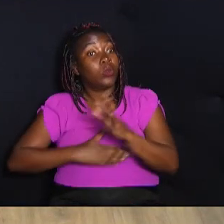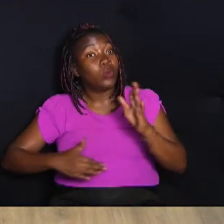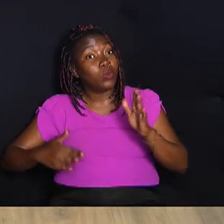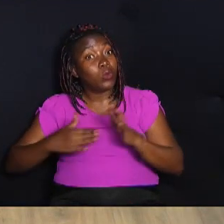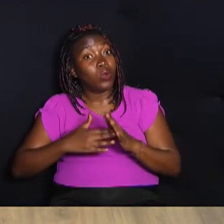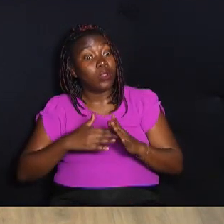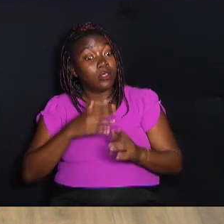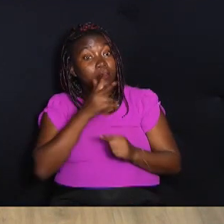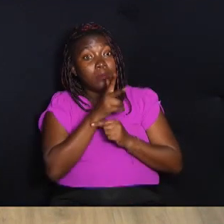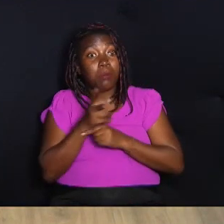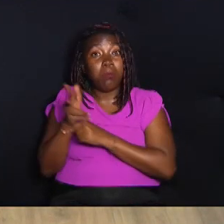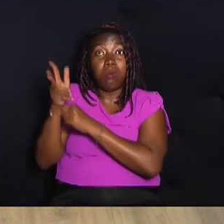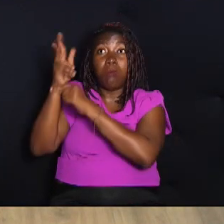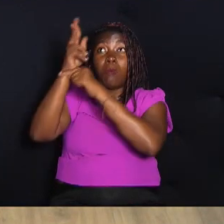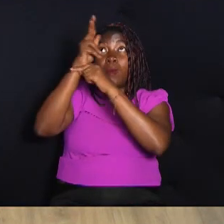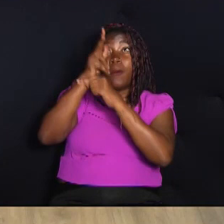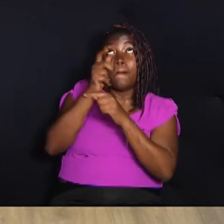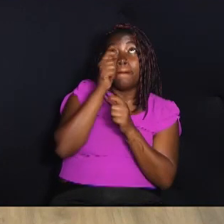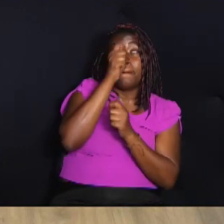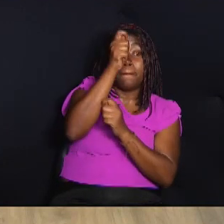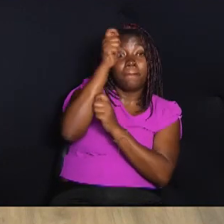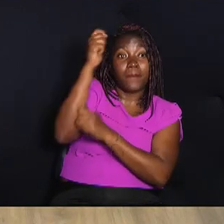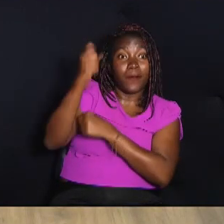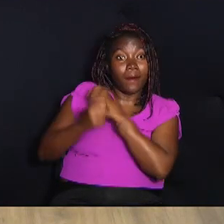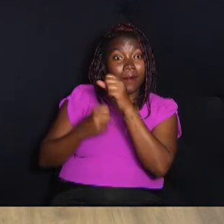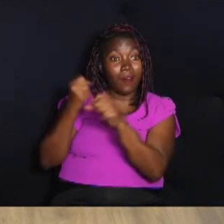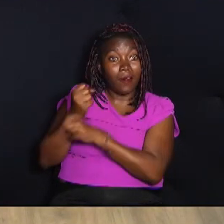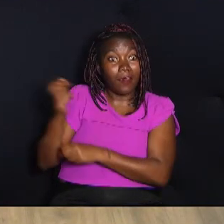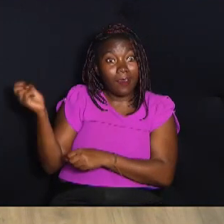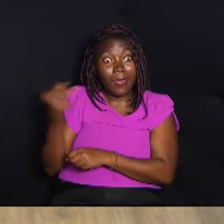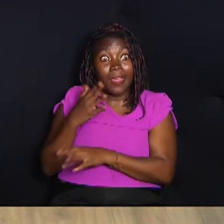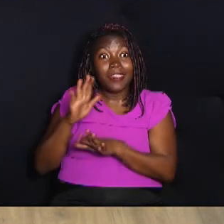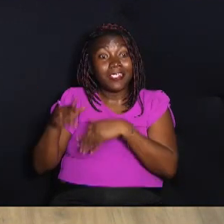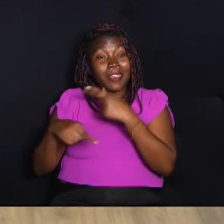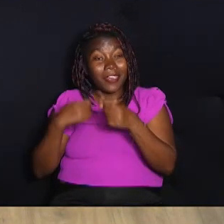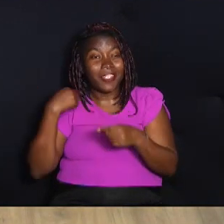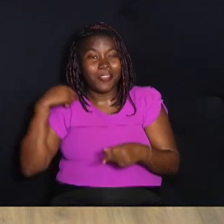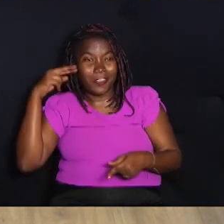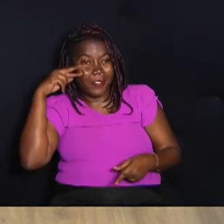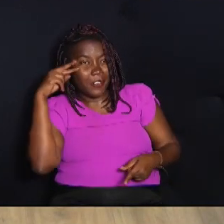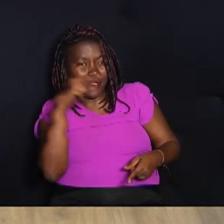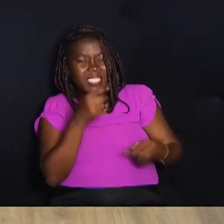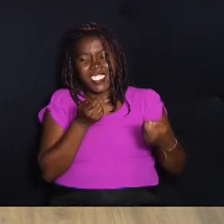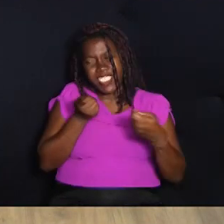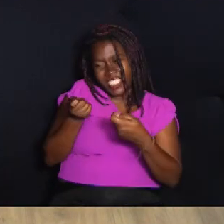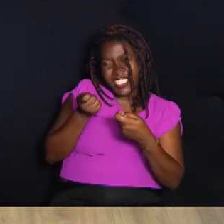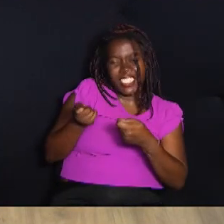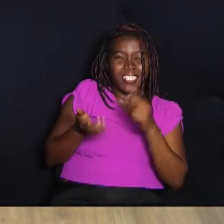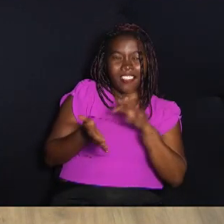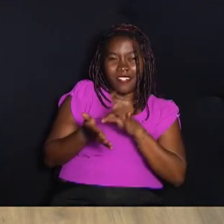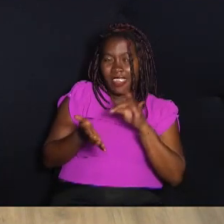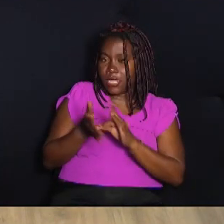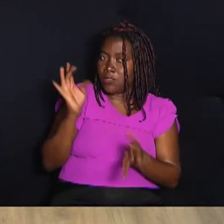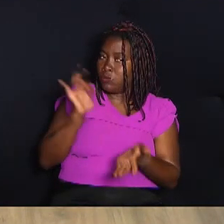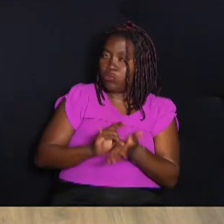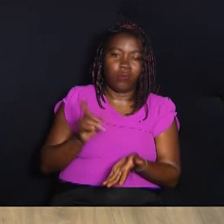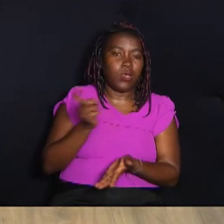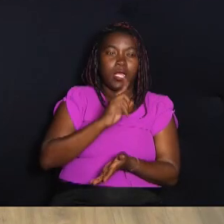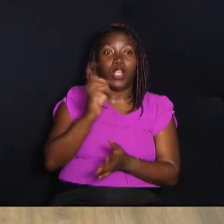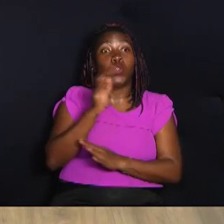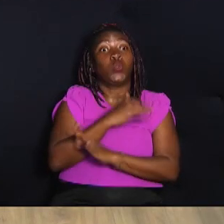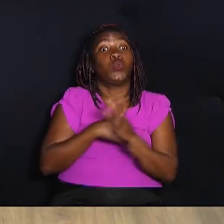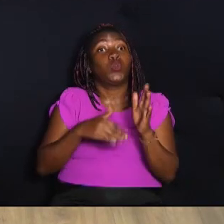filmando a queima de fogos. Depois eu fui ver, aquela imagem, na verdade, foi uma provocação, não era verdadeira, que todas as